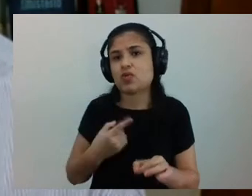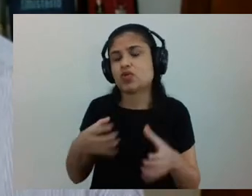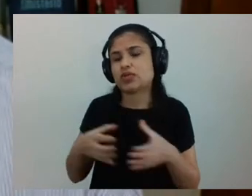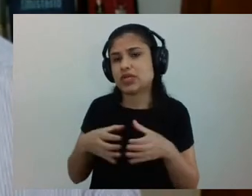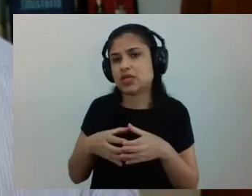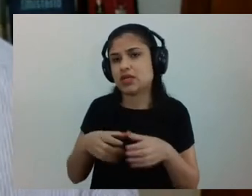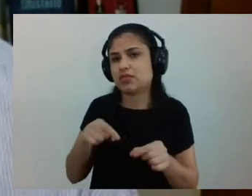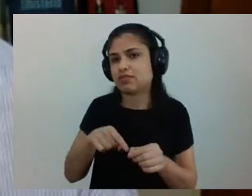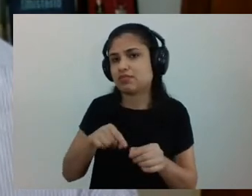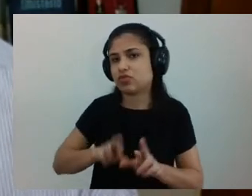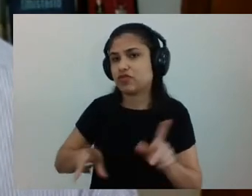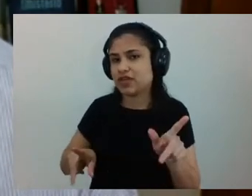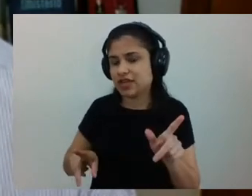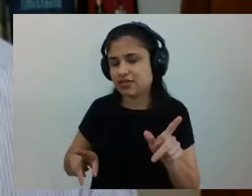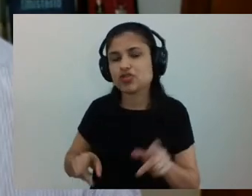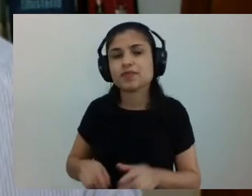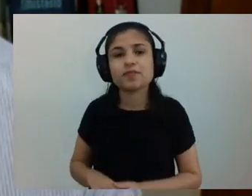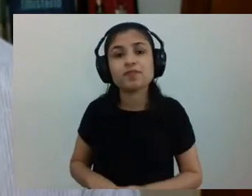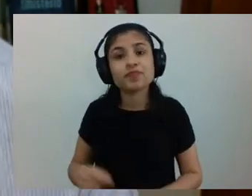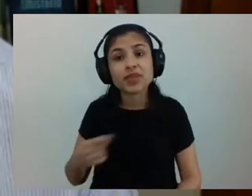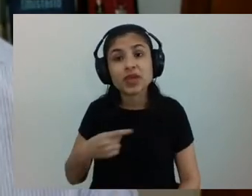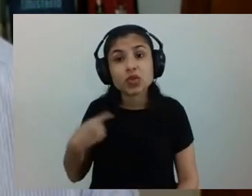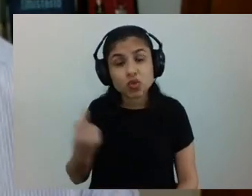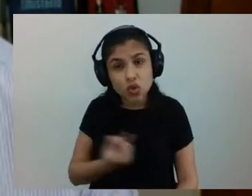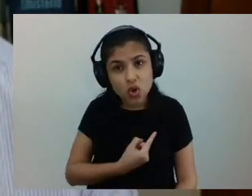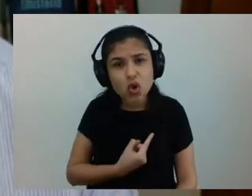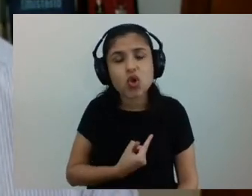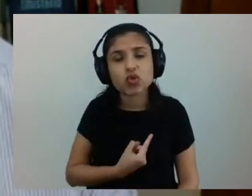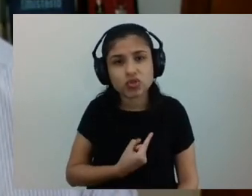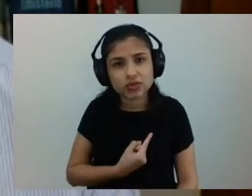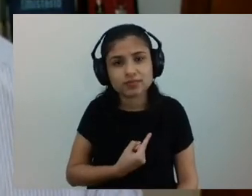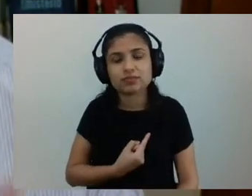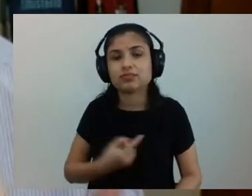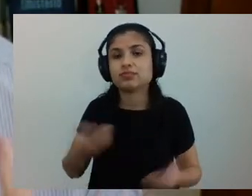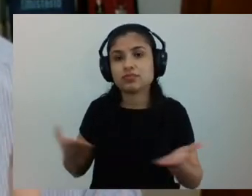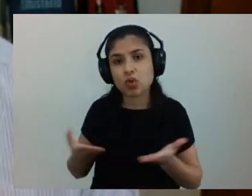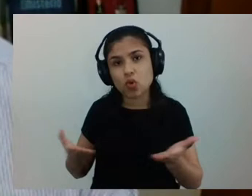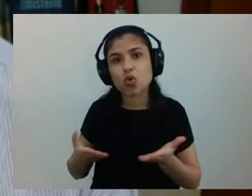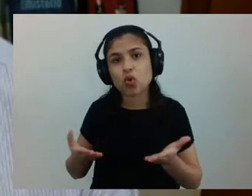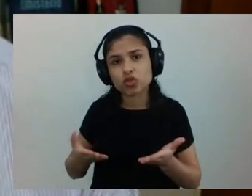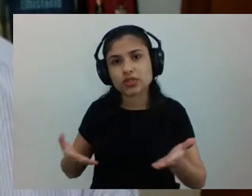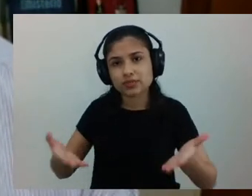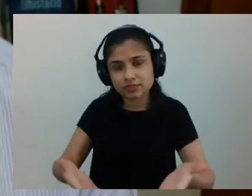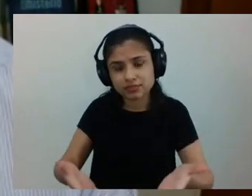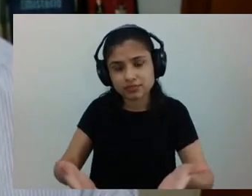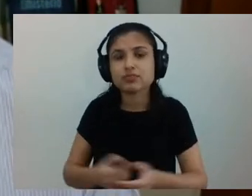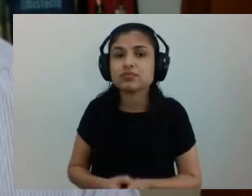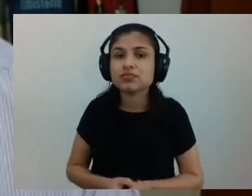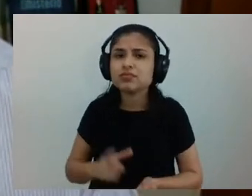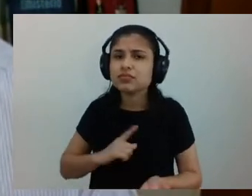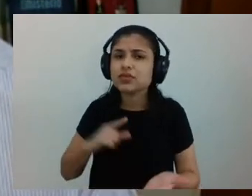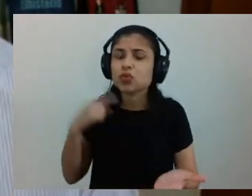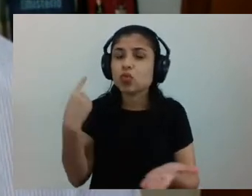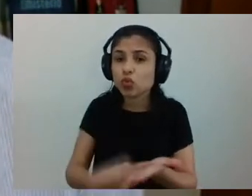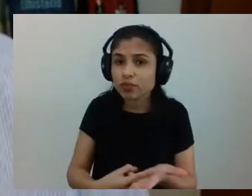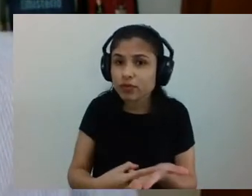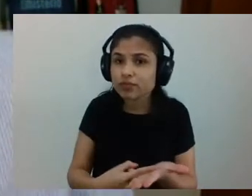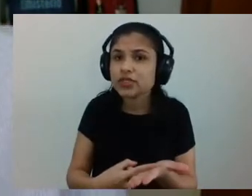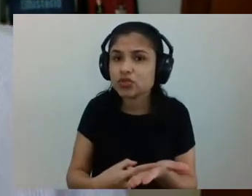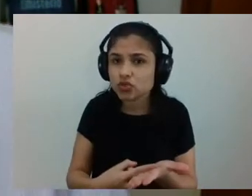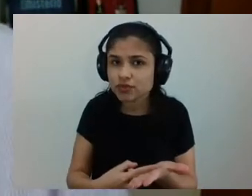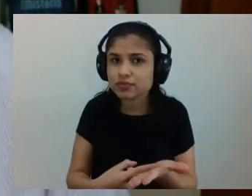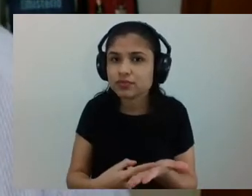Nós, todos nós, que vemos também aqui agora, temos esse compromisso de sempre ouvir.